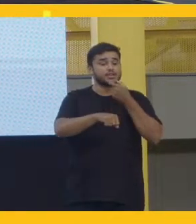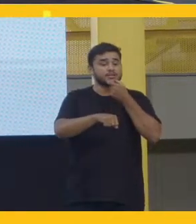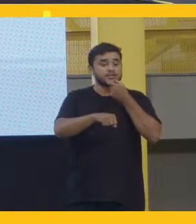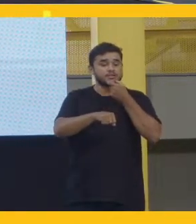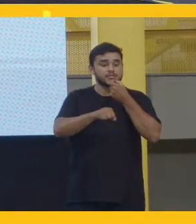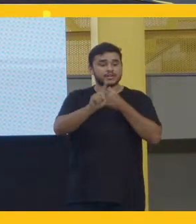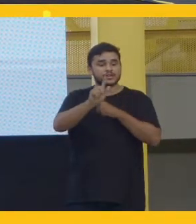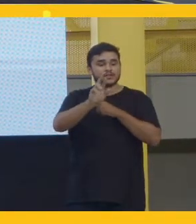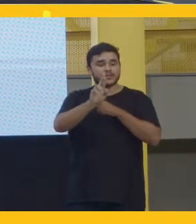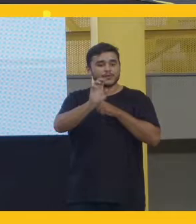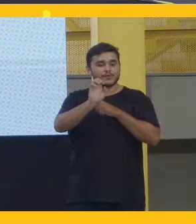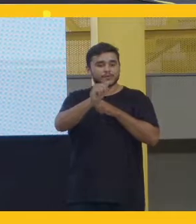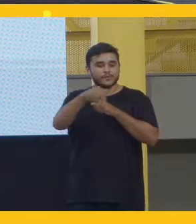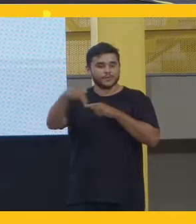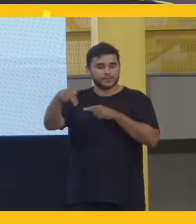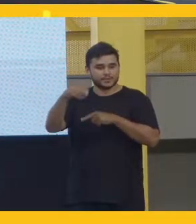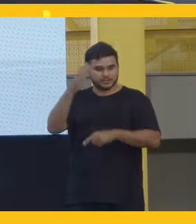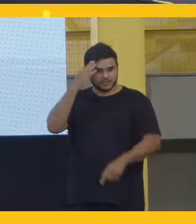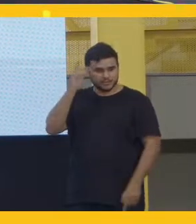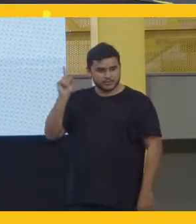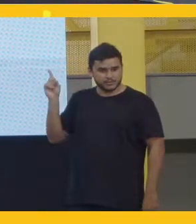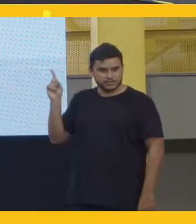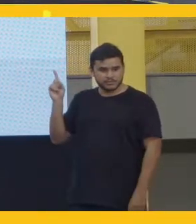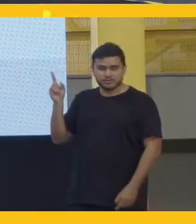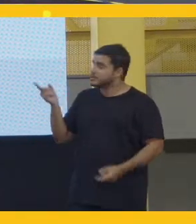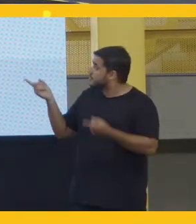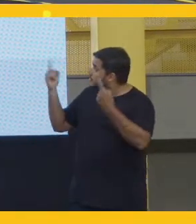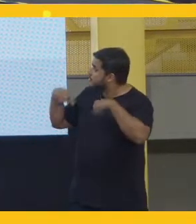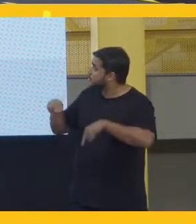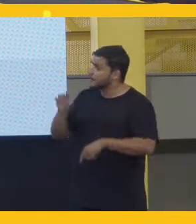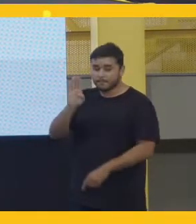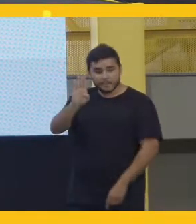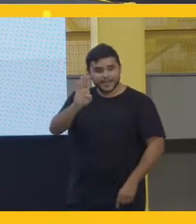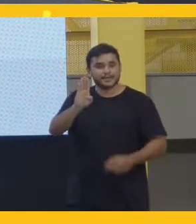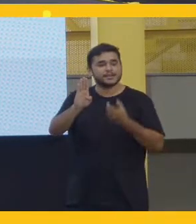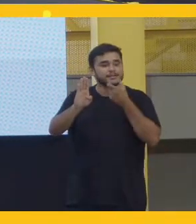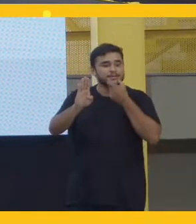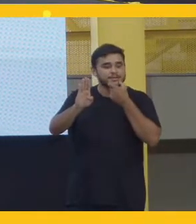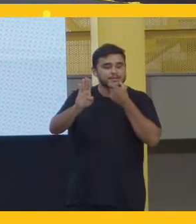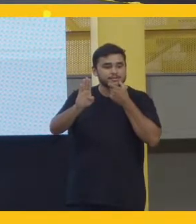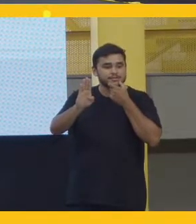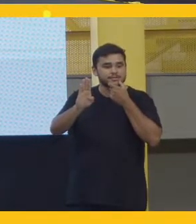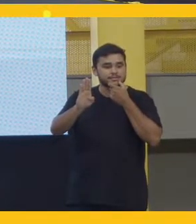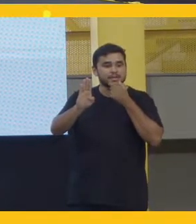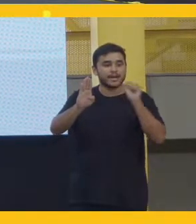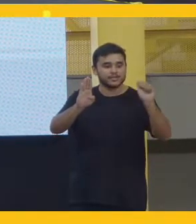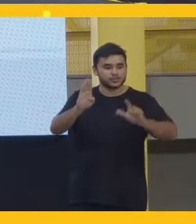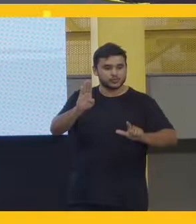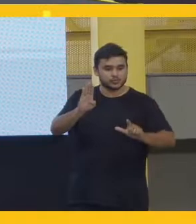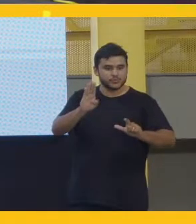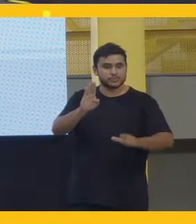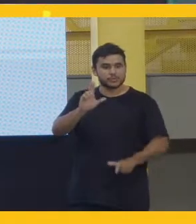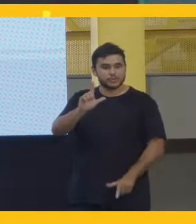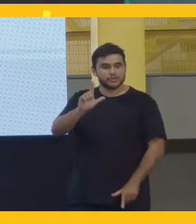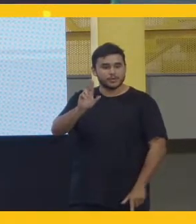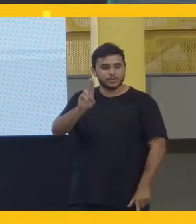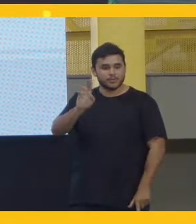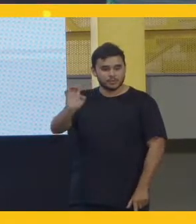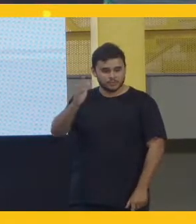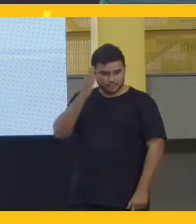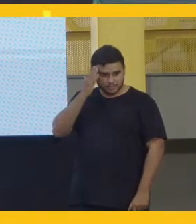luz magenta é um problema. O que, que é magenta? Esse cor de rosa. Mas tem um nome bonito para